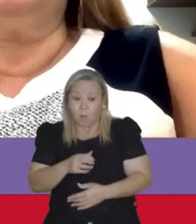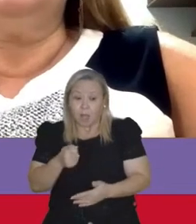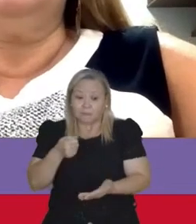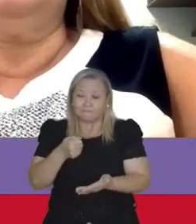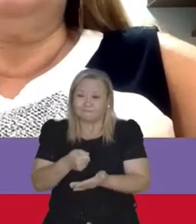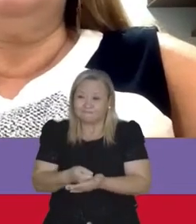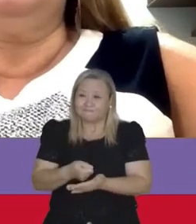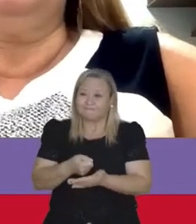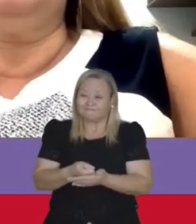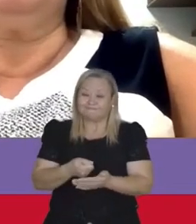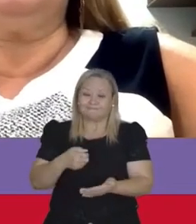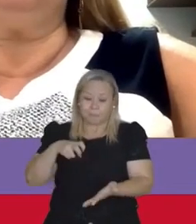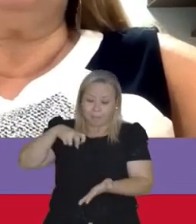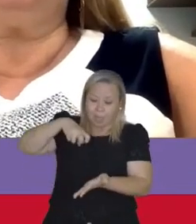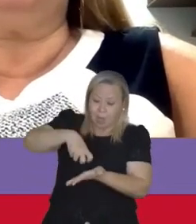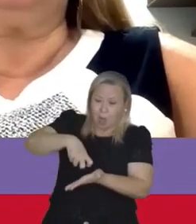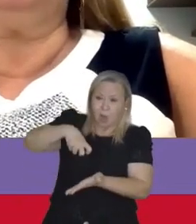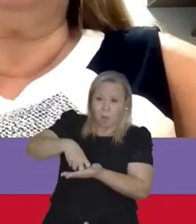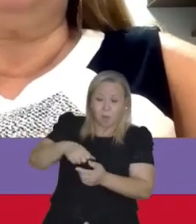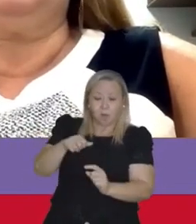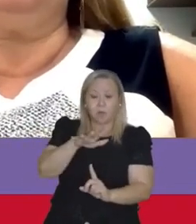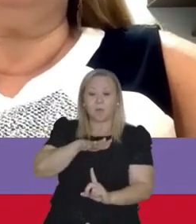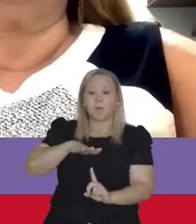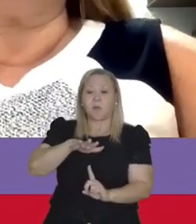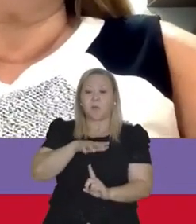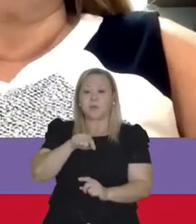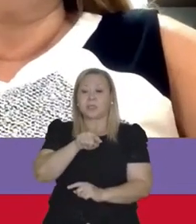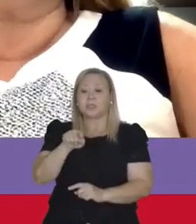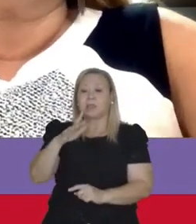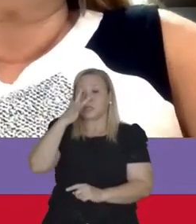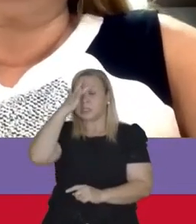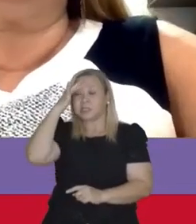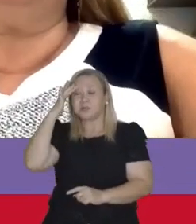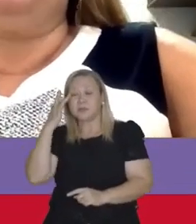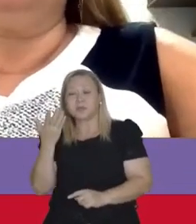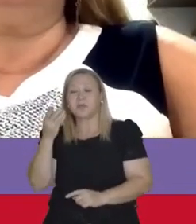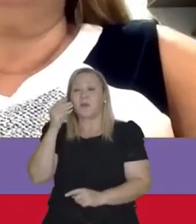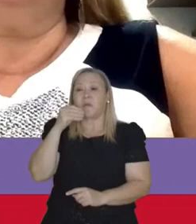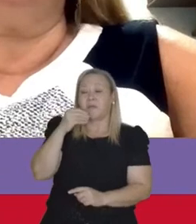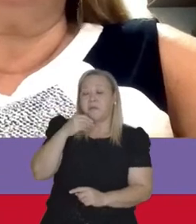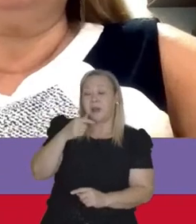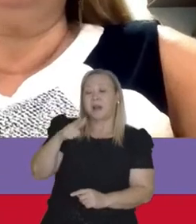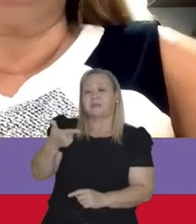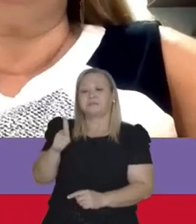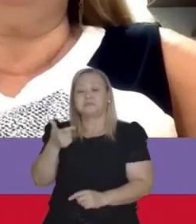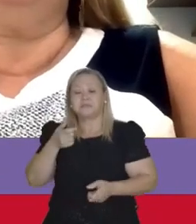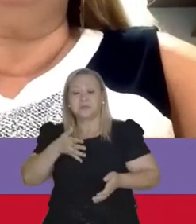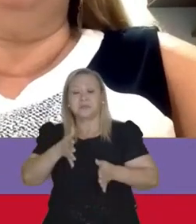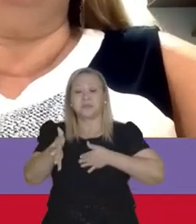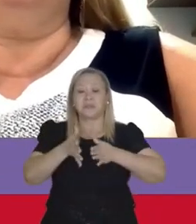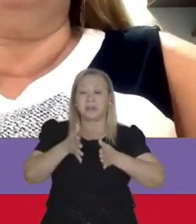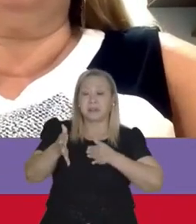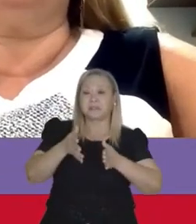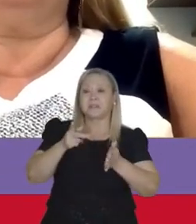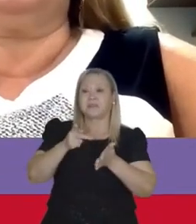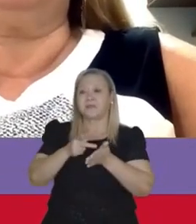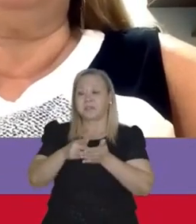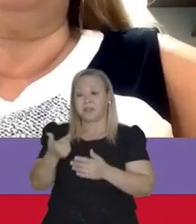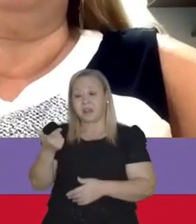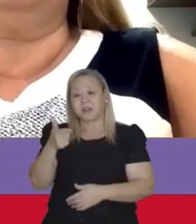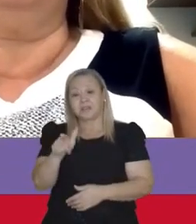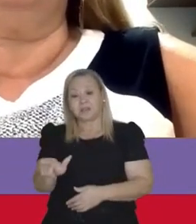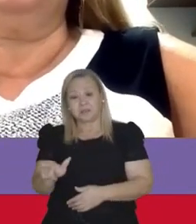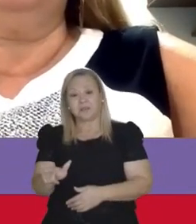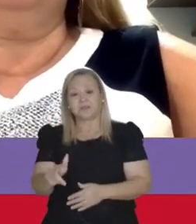moralmente, né, aquelas pessoas que têm menos possibilidades de acesso de fato. né? E aí, de novo, o recorte